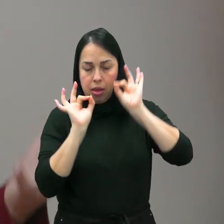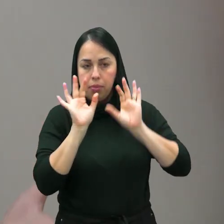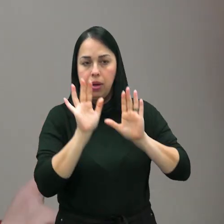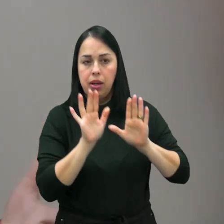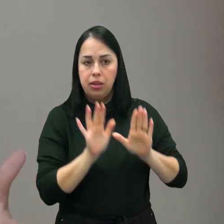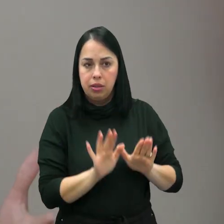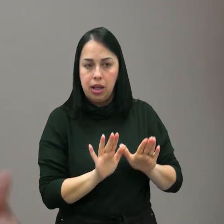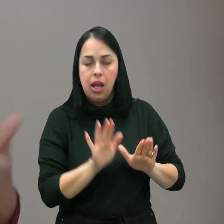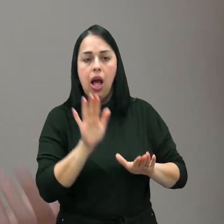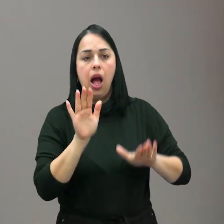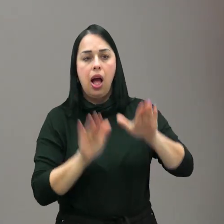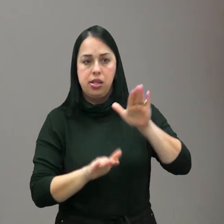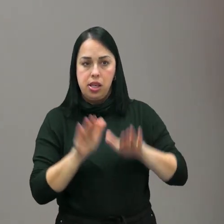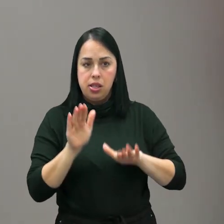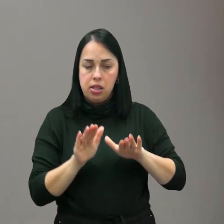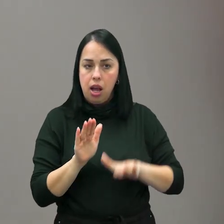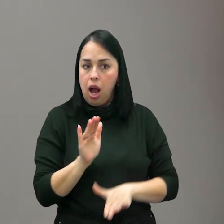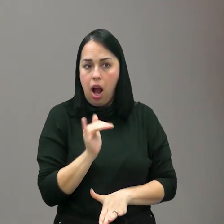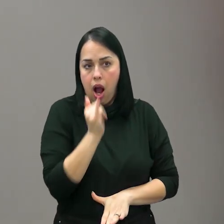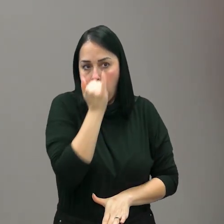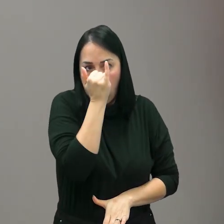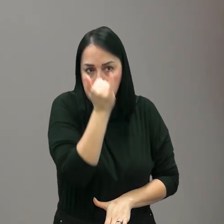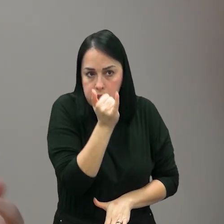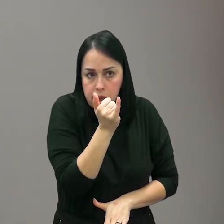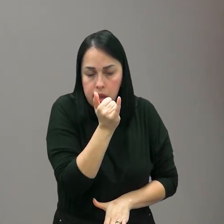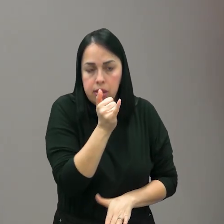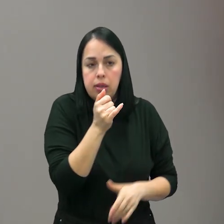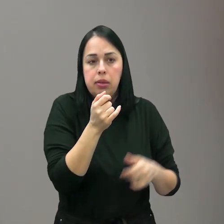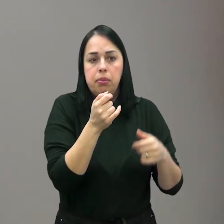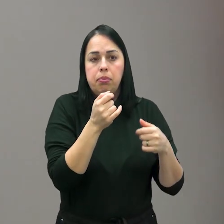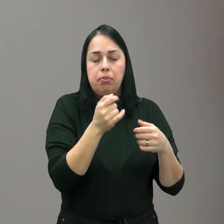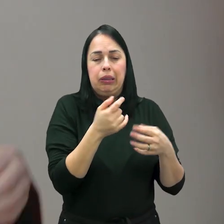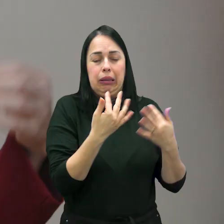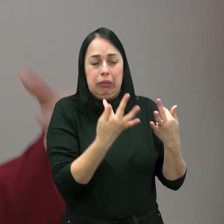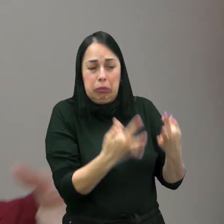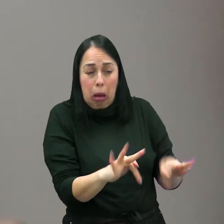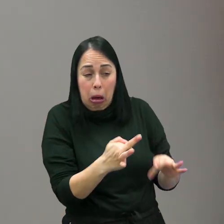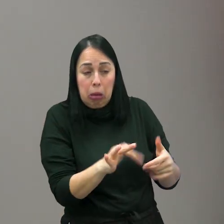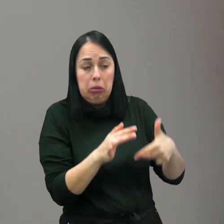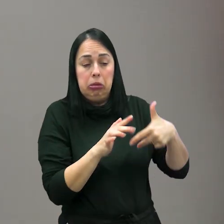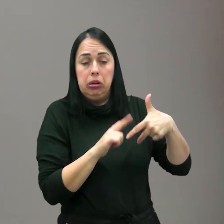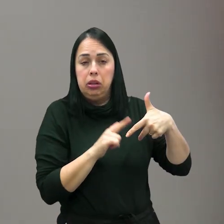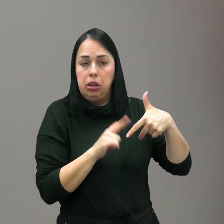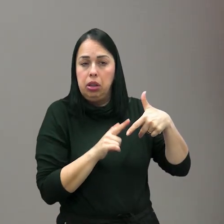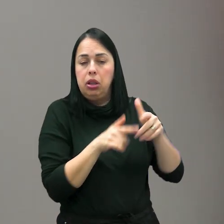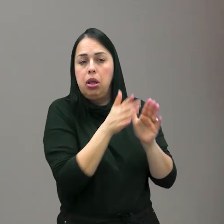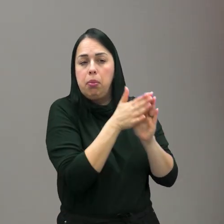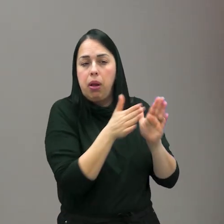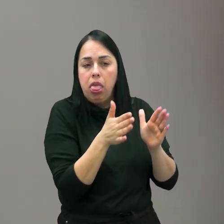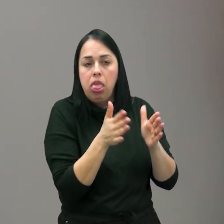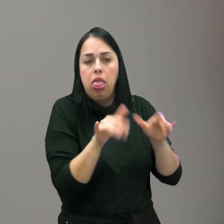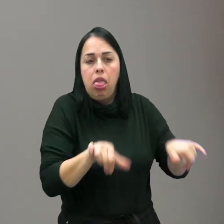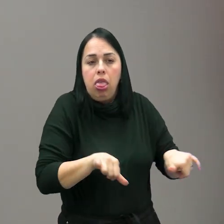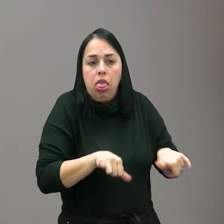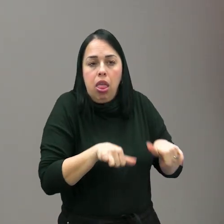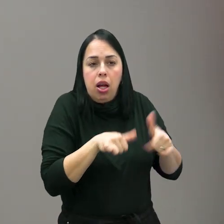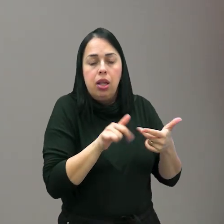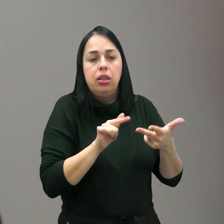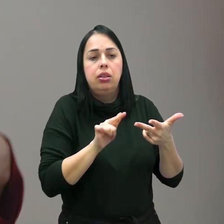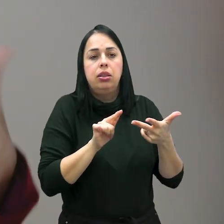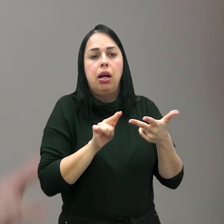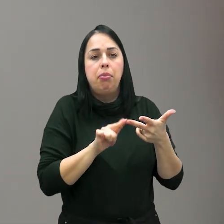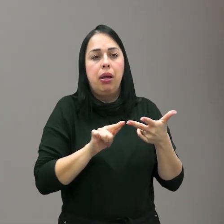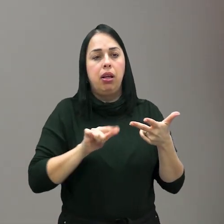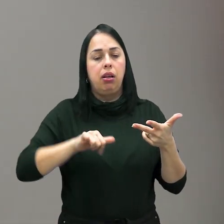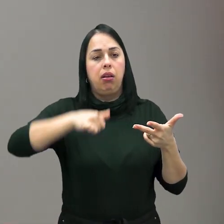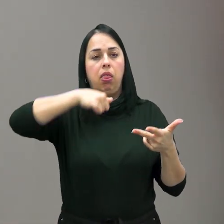depender do acidente, da gravidade do acidente também, a gente está falando não só da dor, da recuperação, do processo lento, mas também